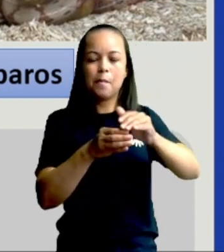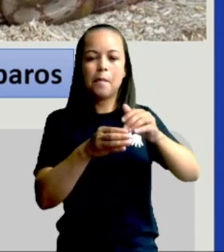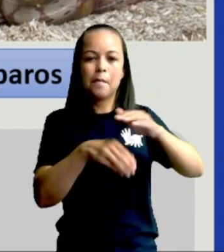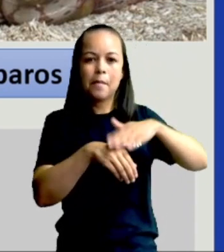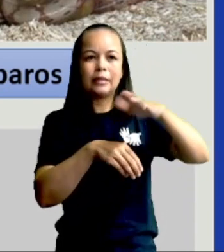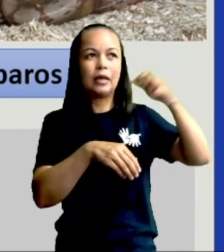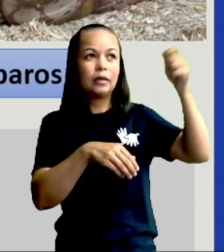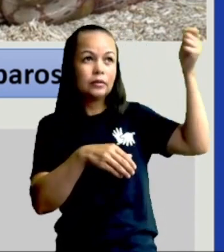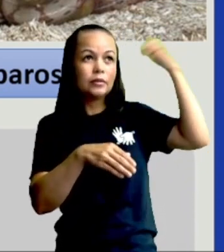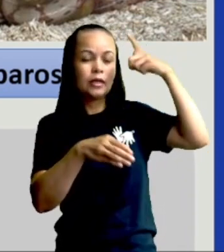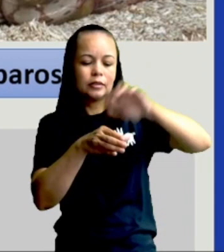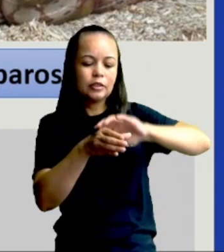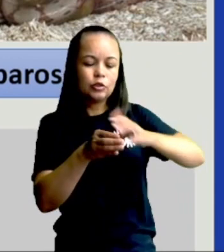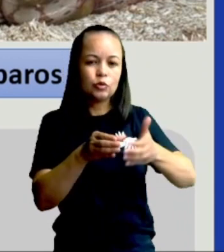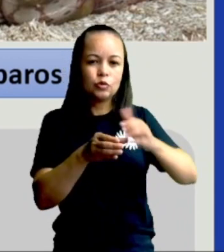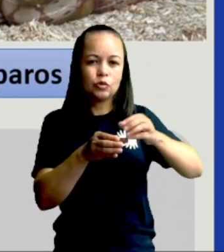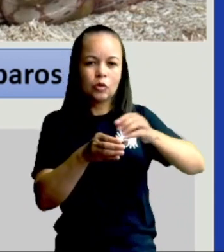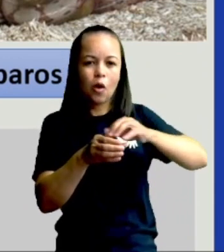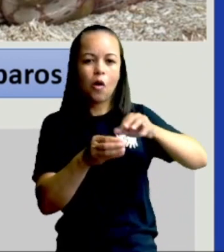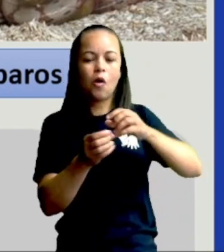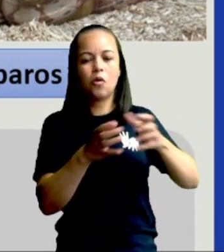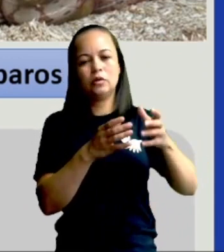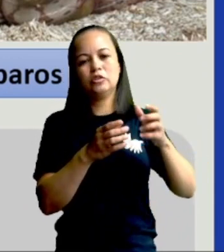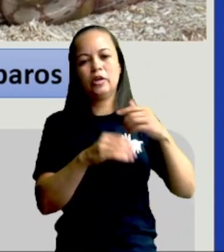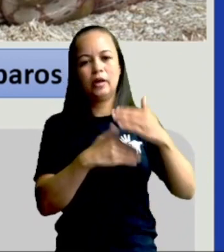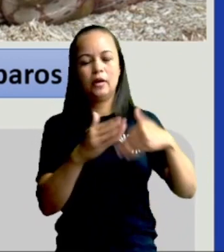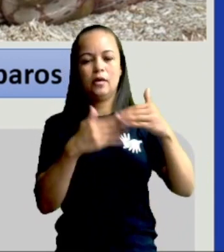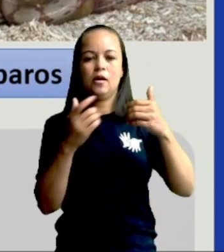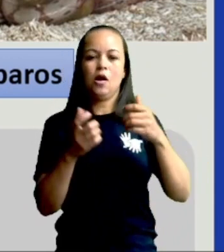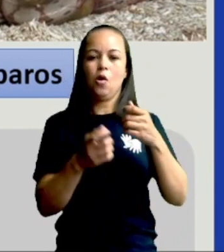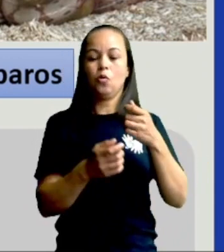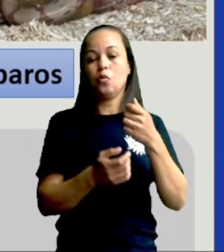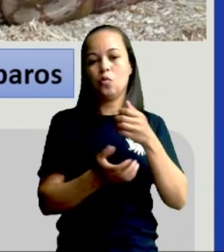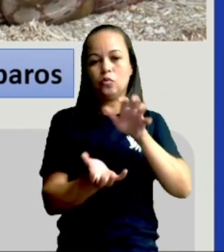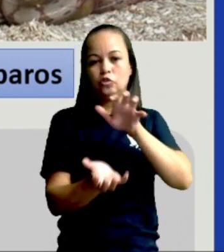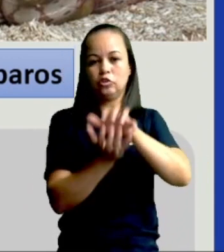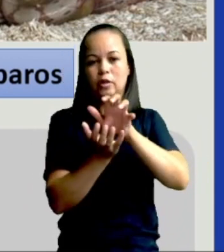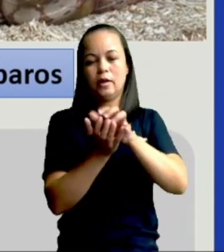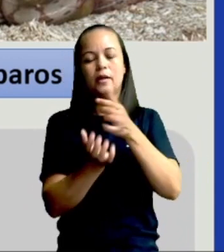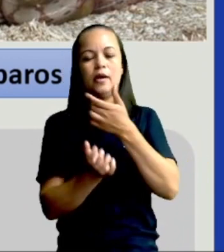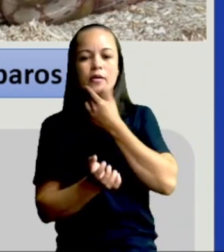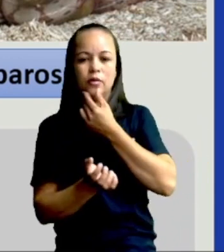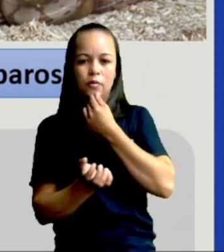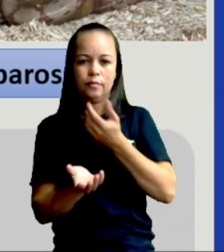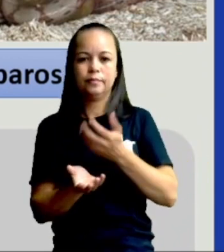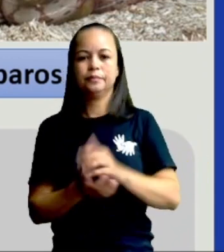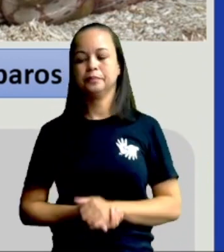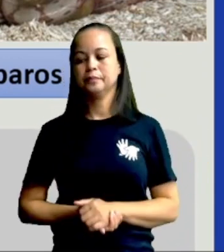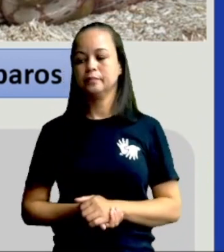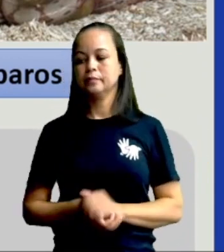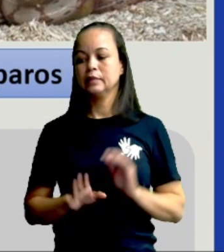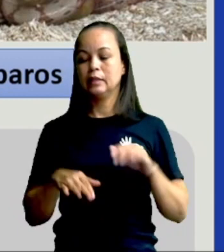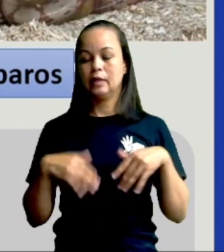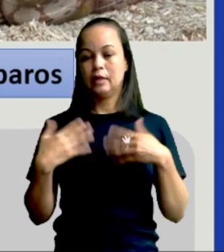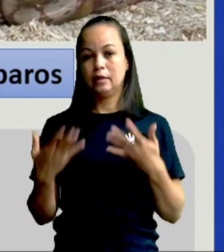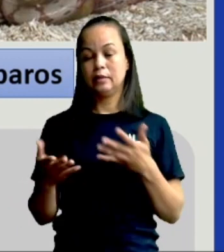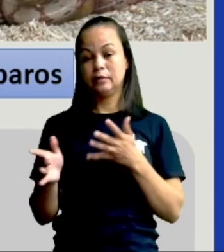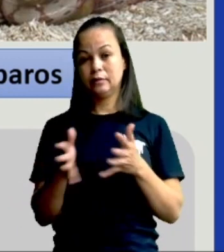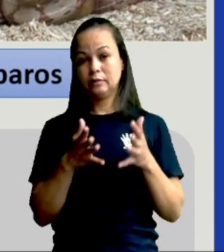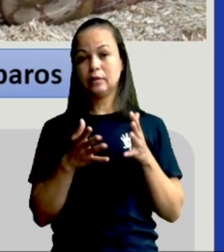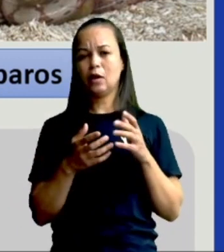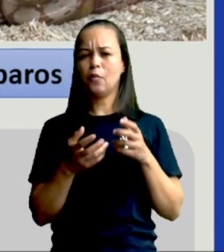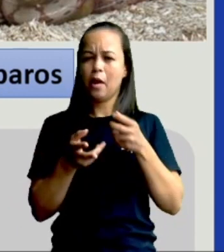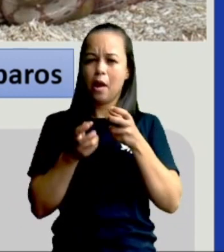aquecidos, gerarão jacarés de sexo masculino, né? Jacarés machos. Então, isso já é uma